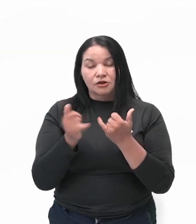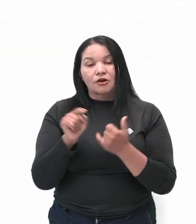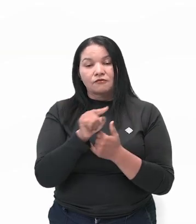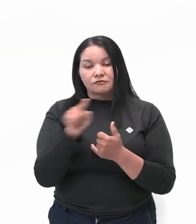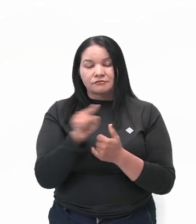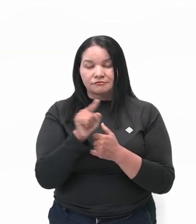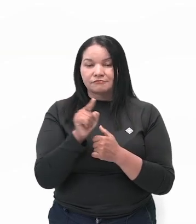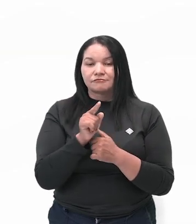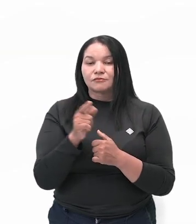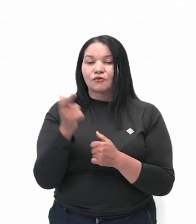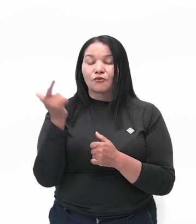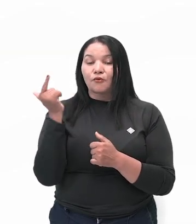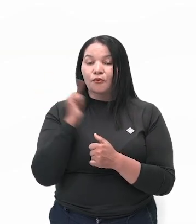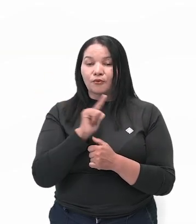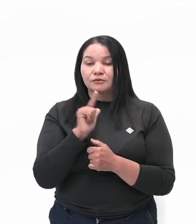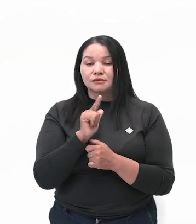conseguir